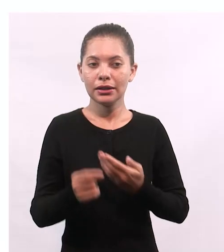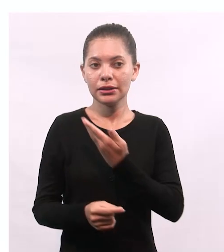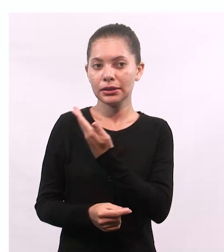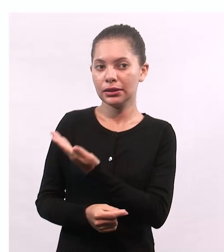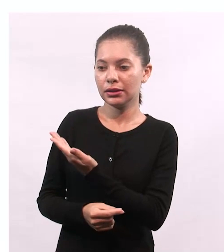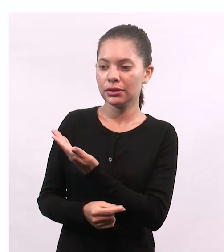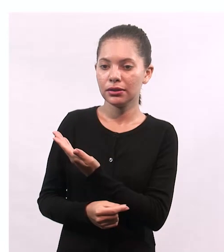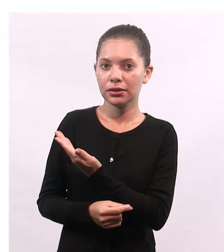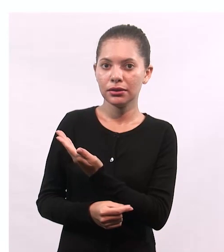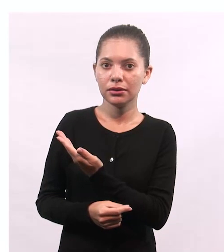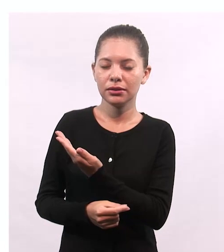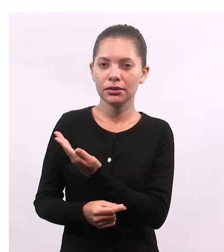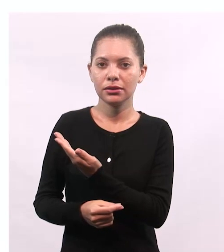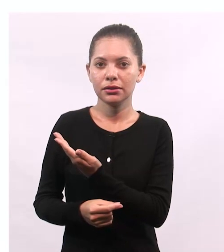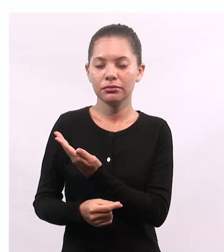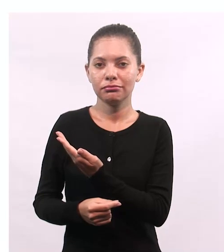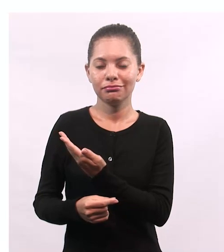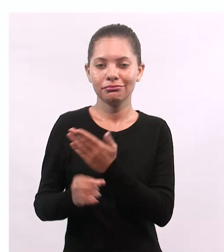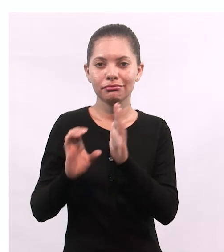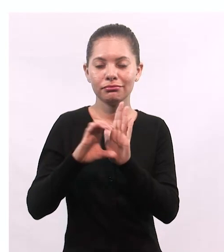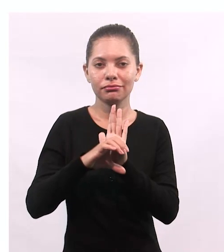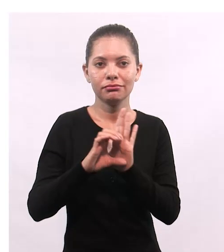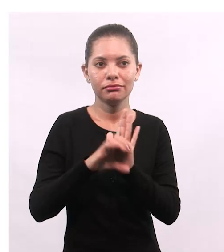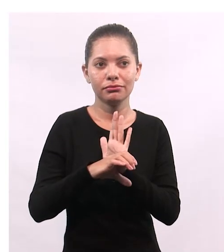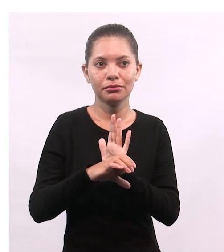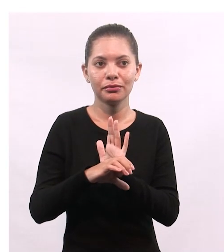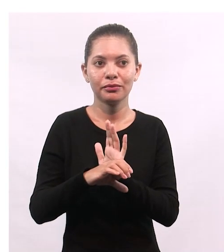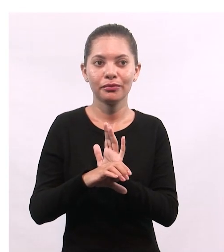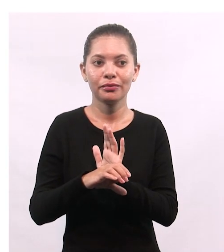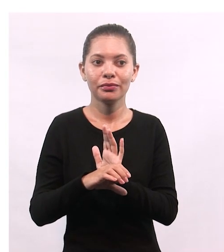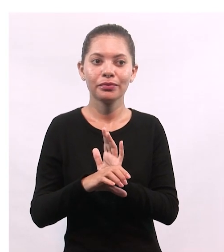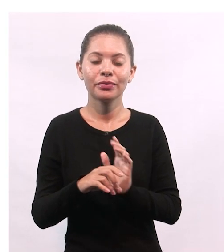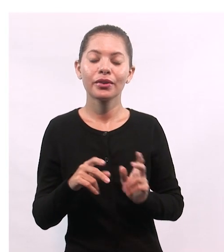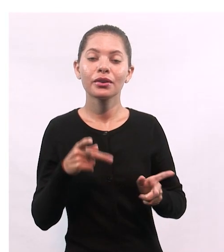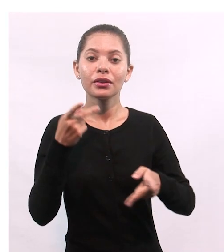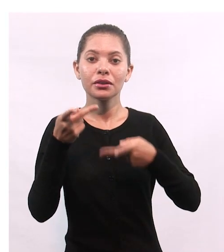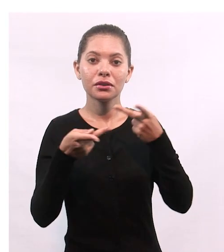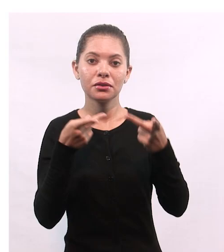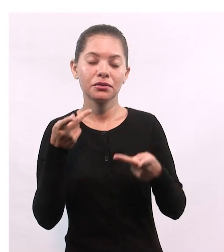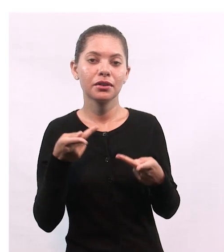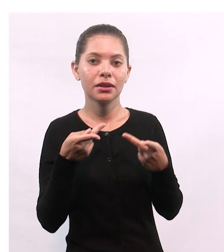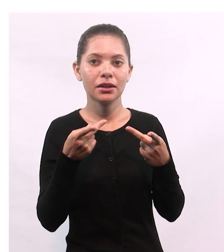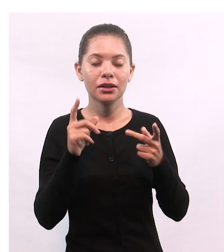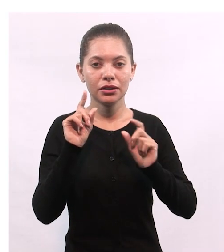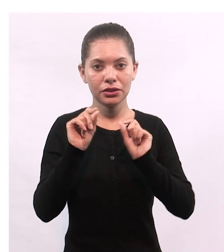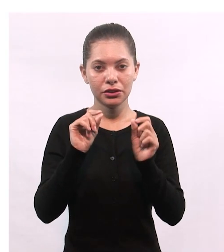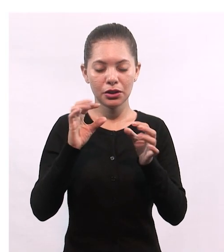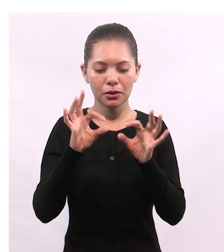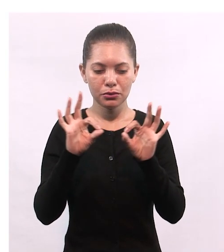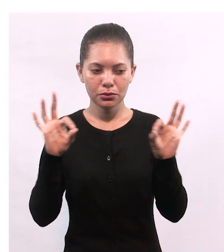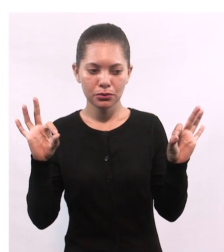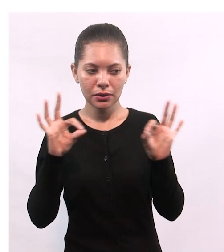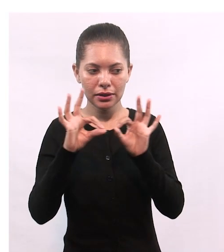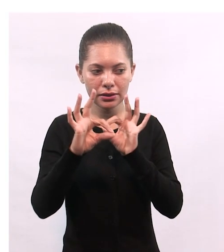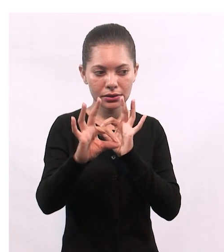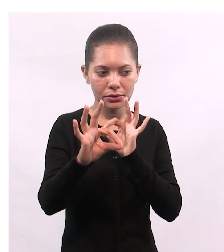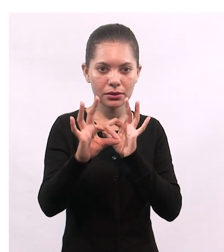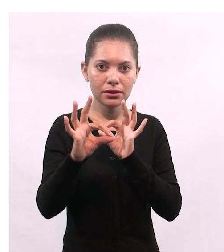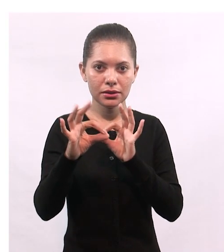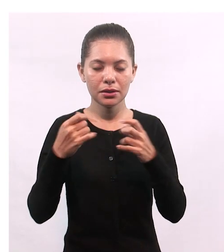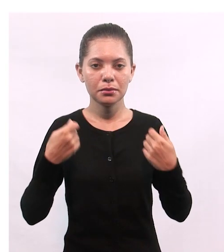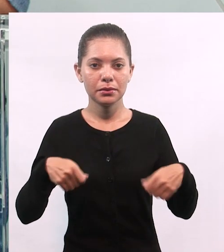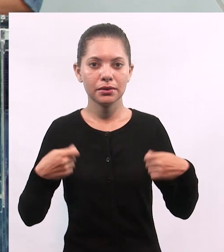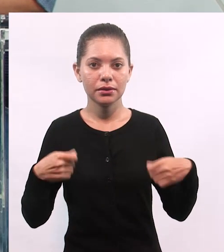como norteador para o conteúdo. E aí, quando a gente fala de medições, a